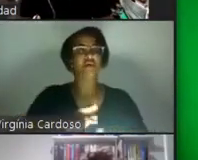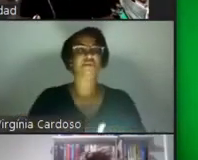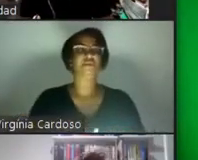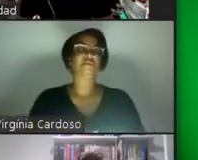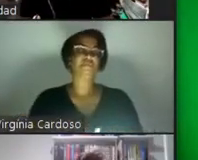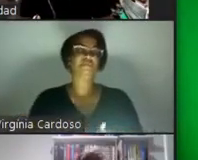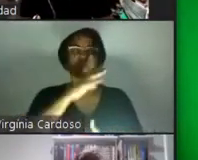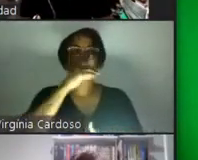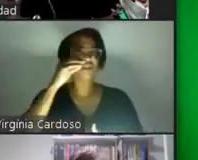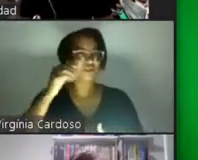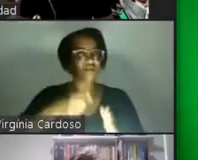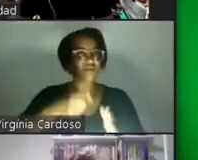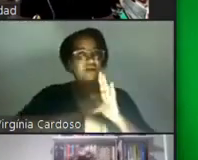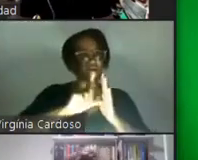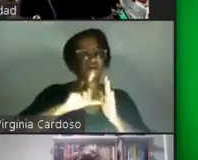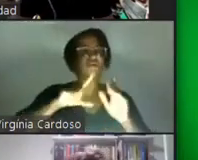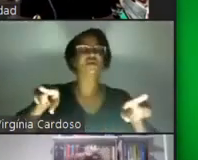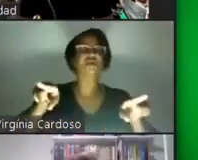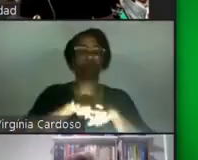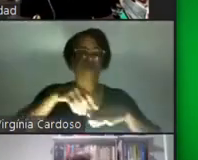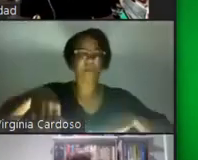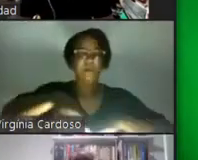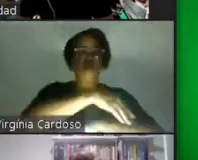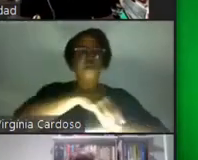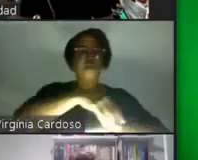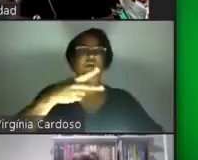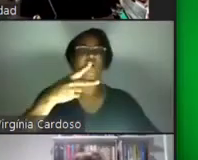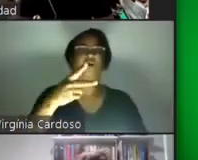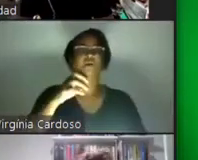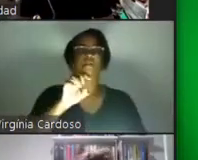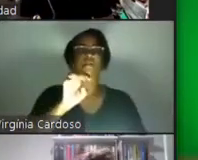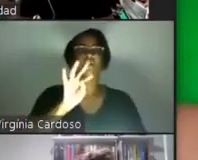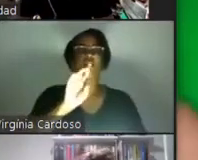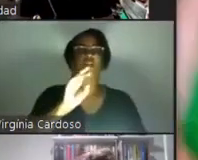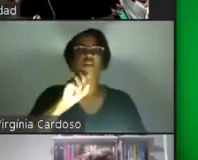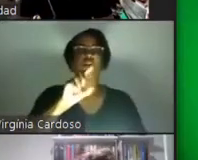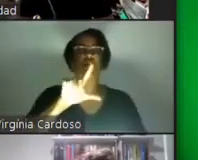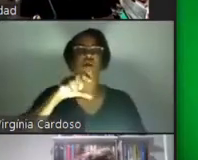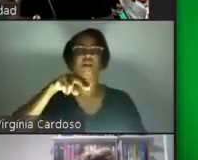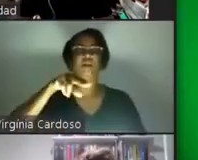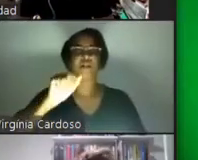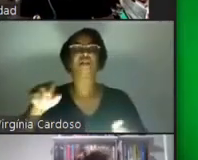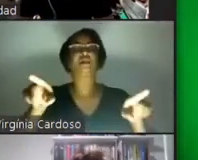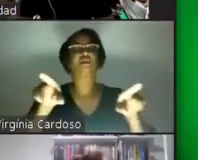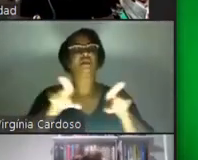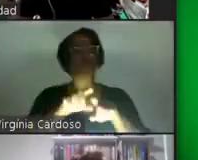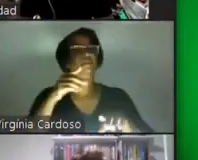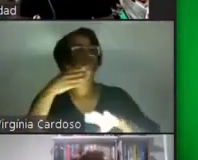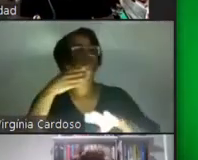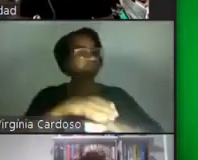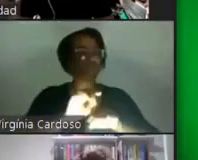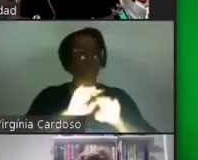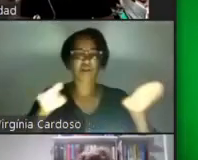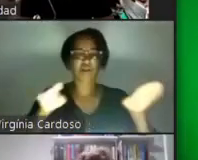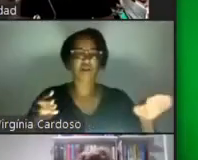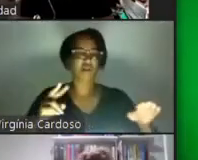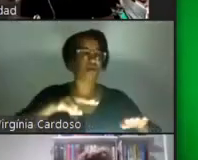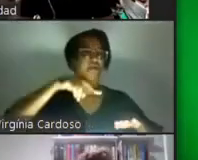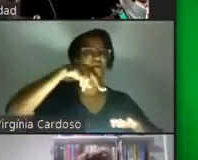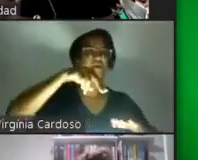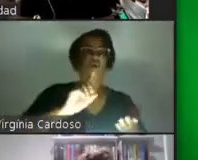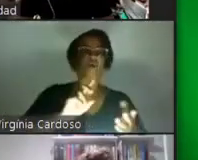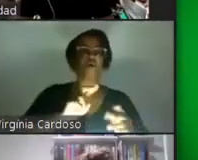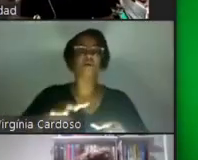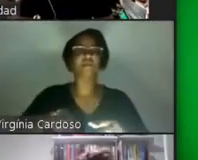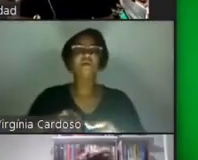em Petrolina e era ouvindo Manuca Almeida com Miró declamando, subindo nas cadeiras, nas mesas, Maciel tocando violão